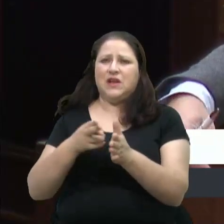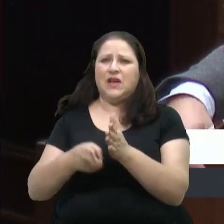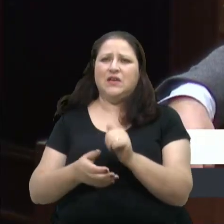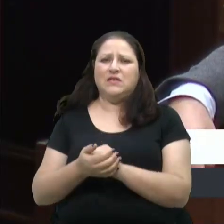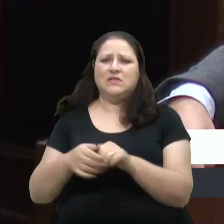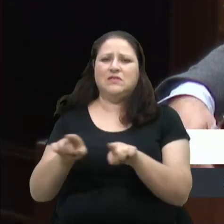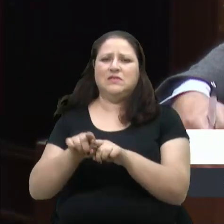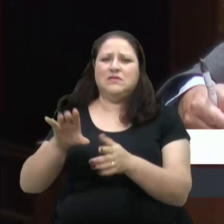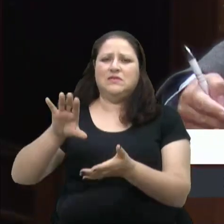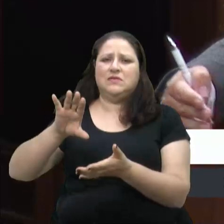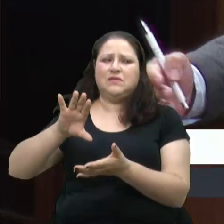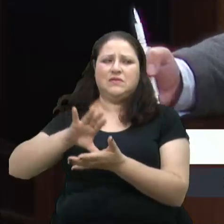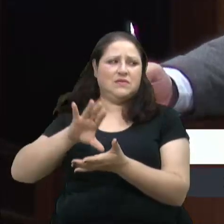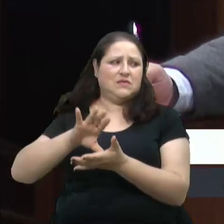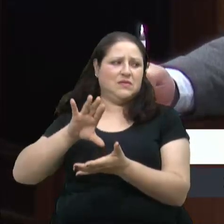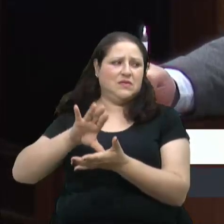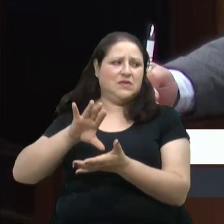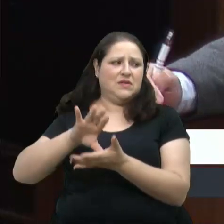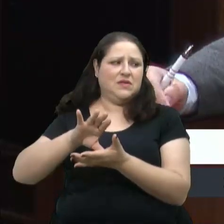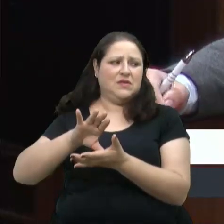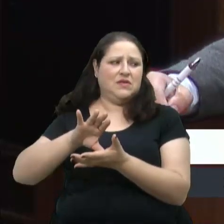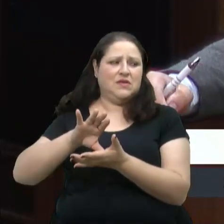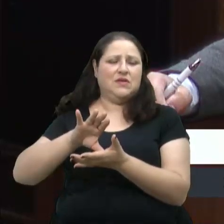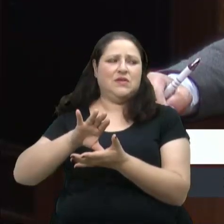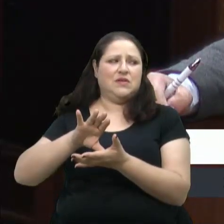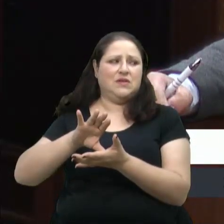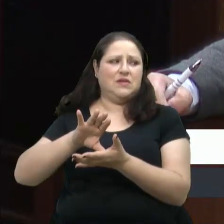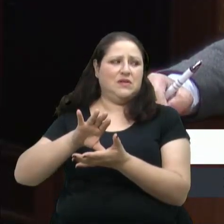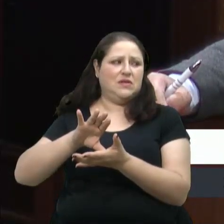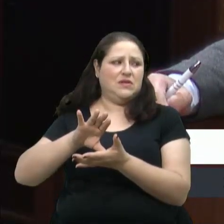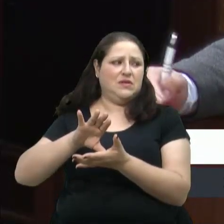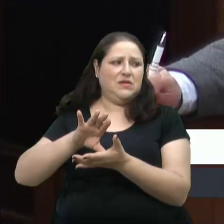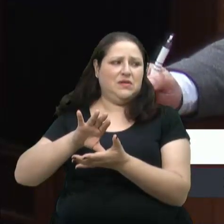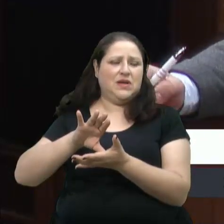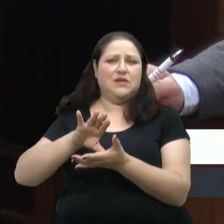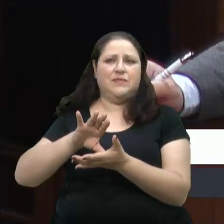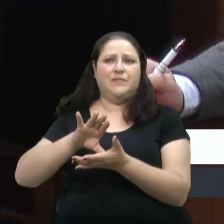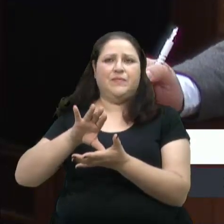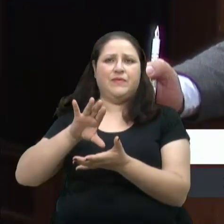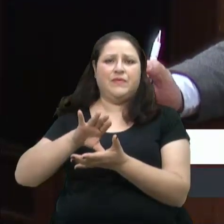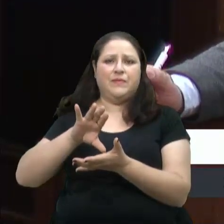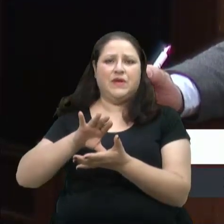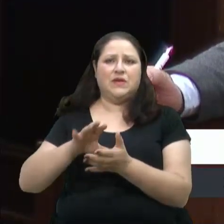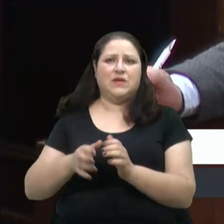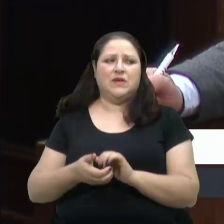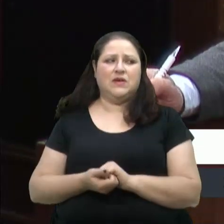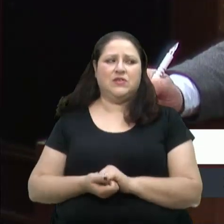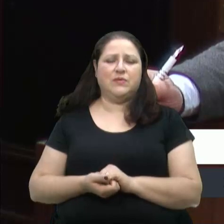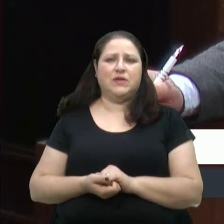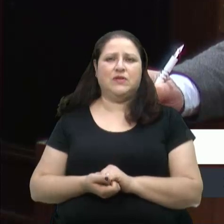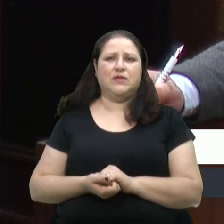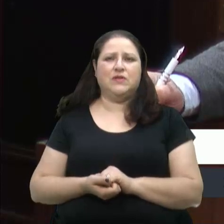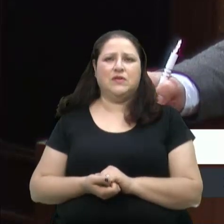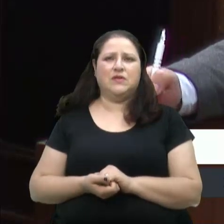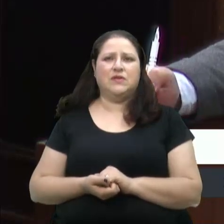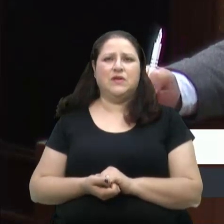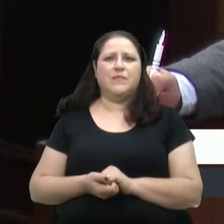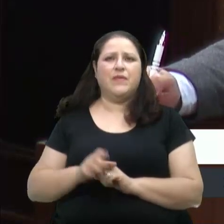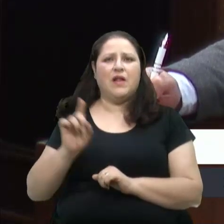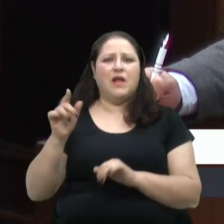praça naqueles locais lindos ali de São Pedro que foram feitos em parcerias nos últimos anos